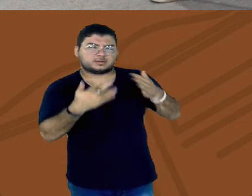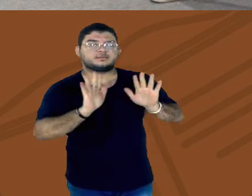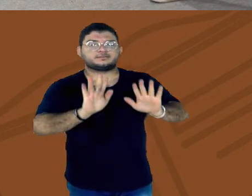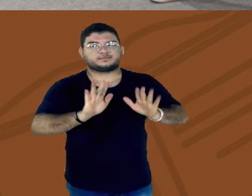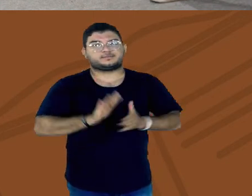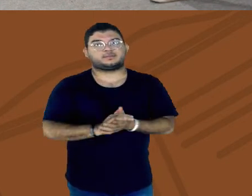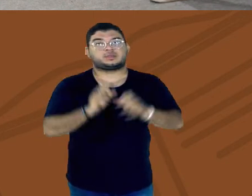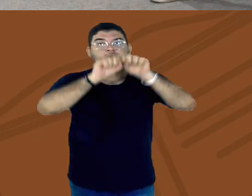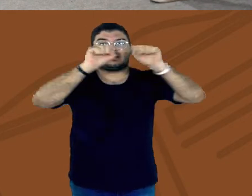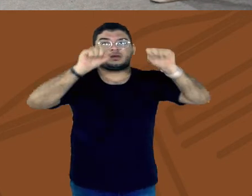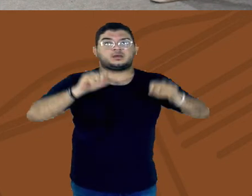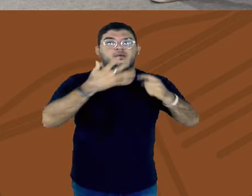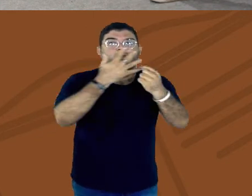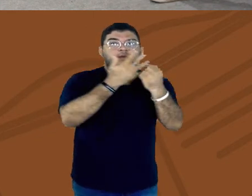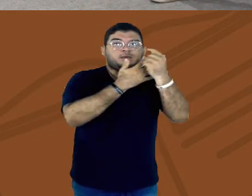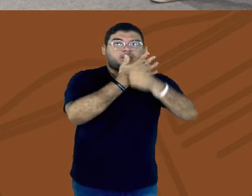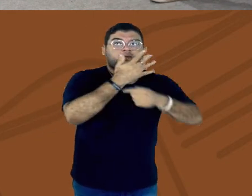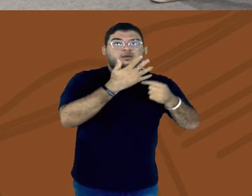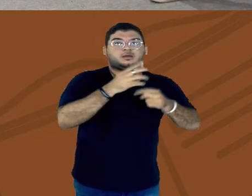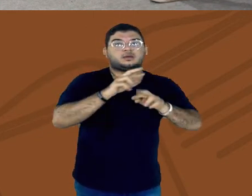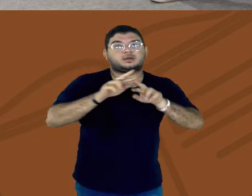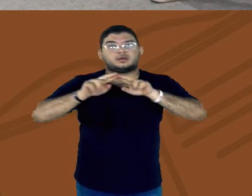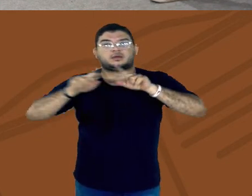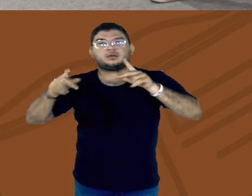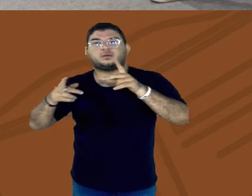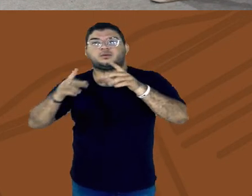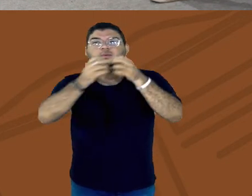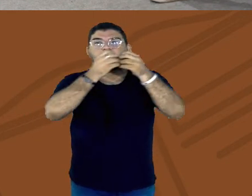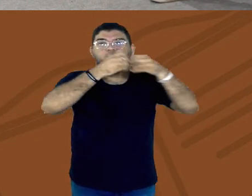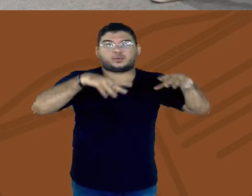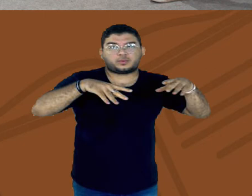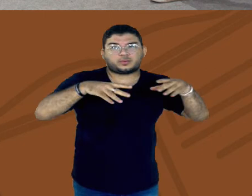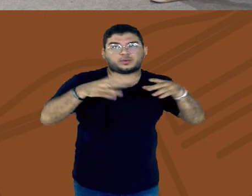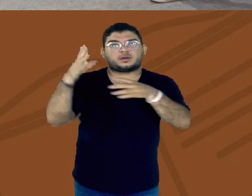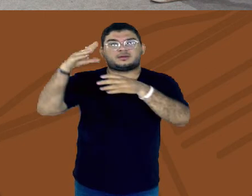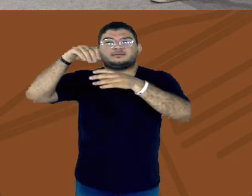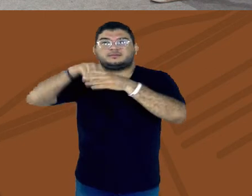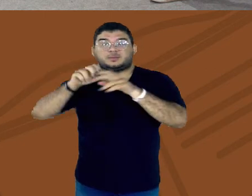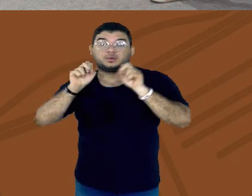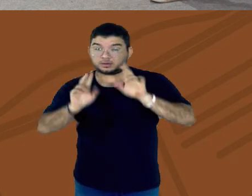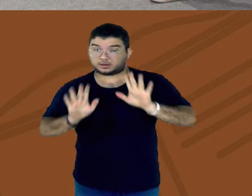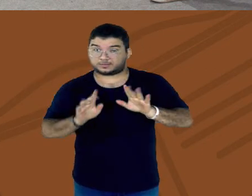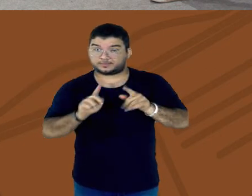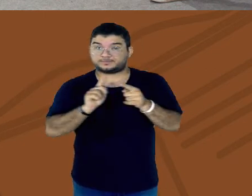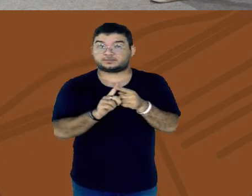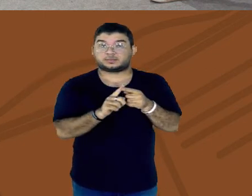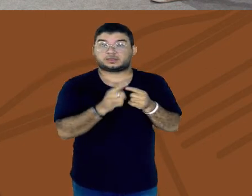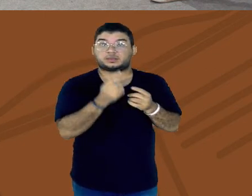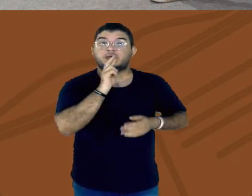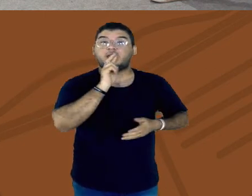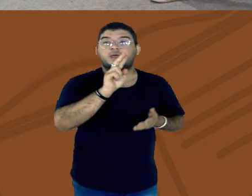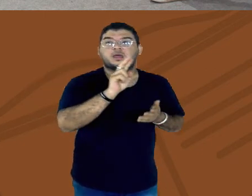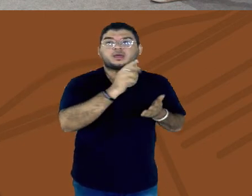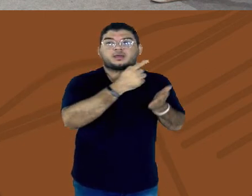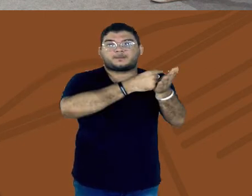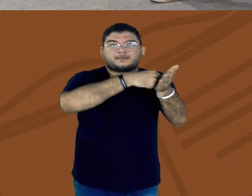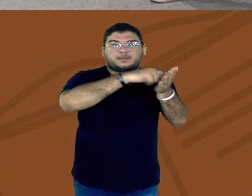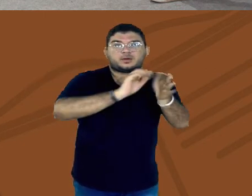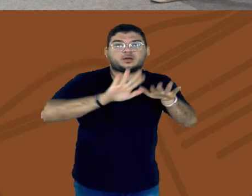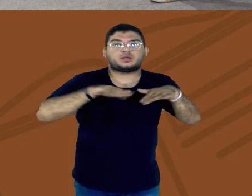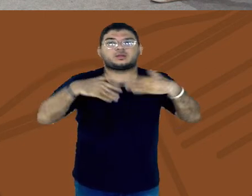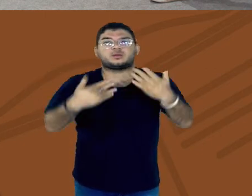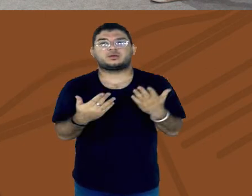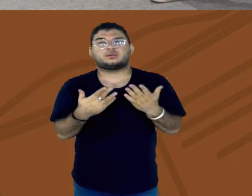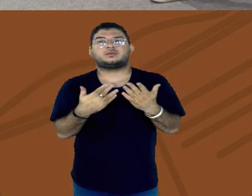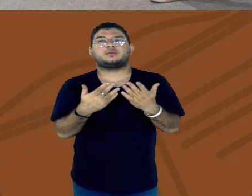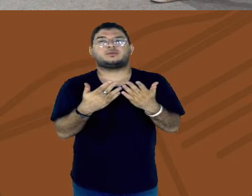O sistema endócrino ele é formado por diferentes glândulas endócrinas. Beleza. Marque a alternativa que indica